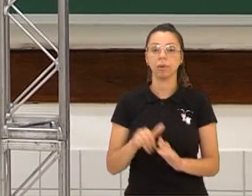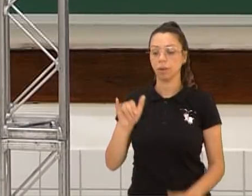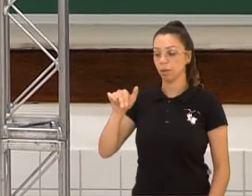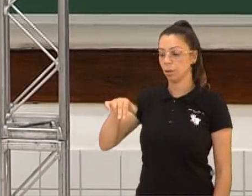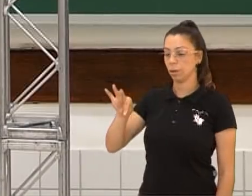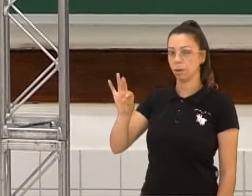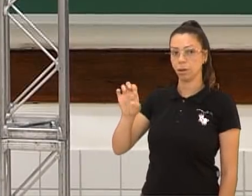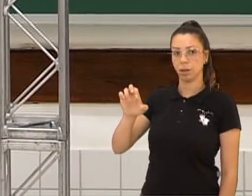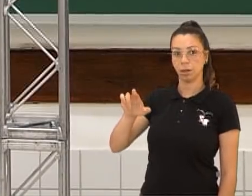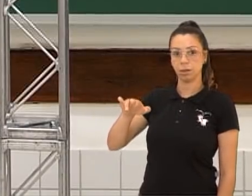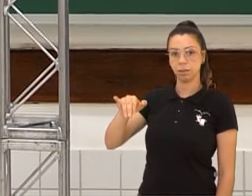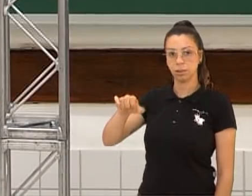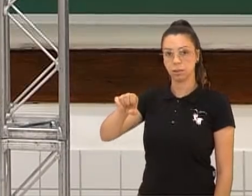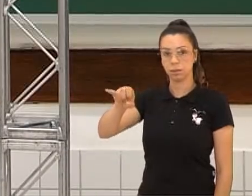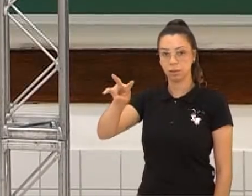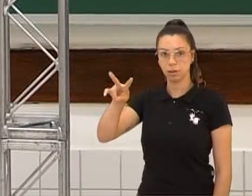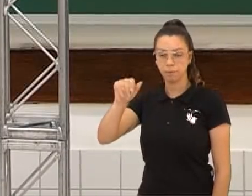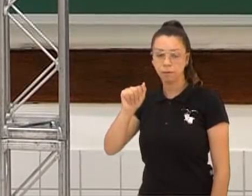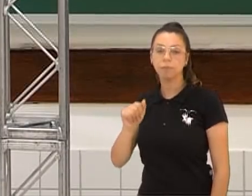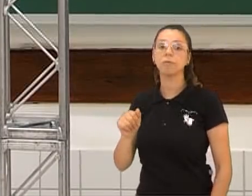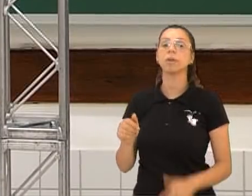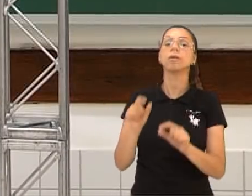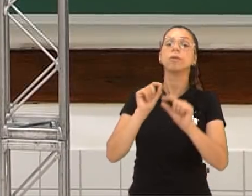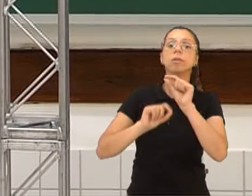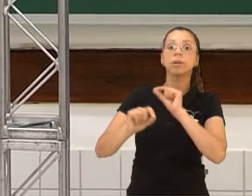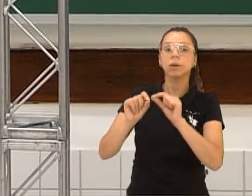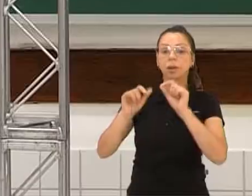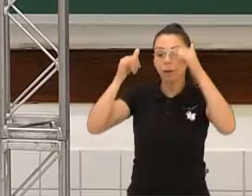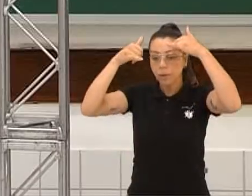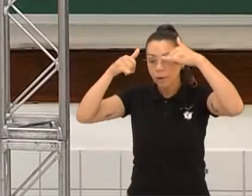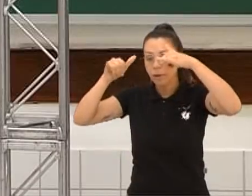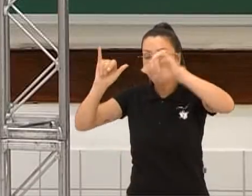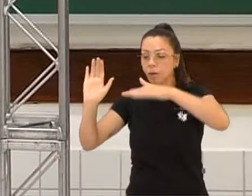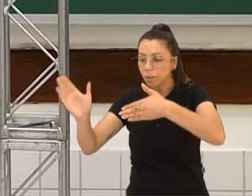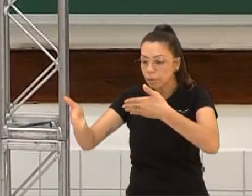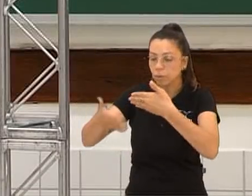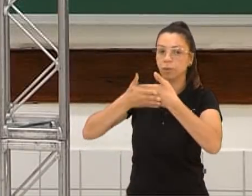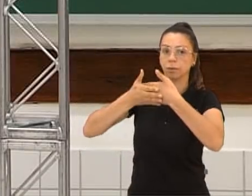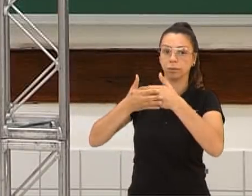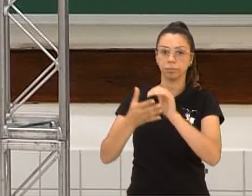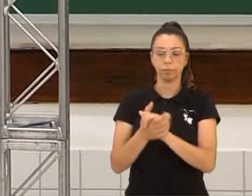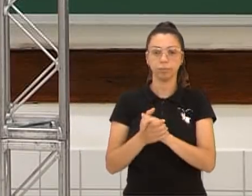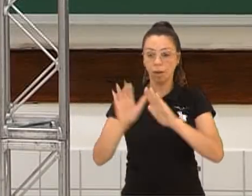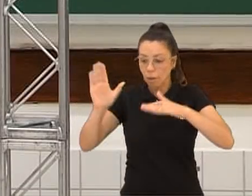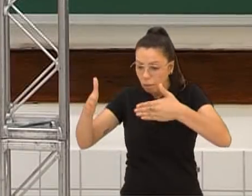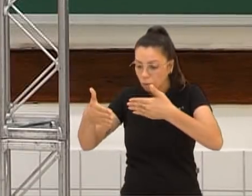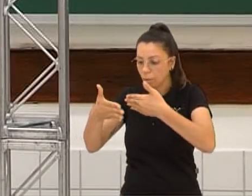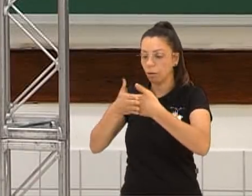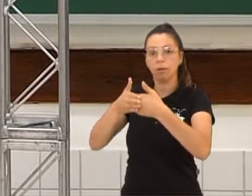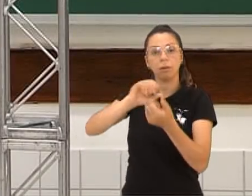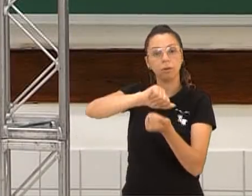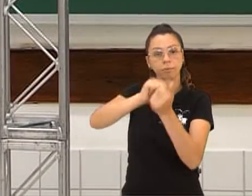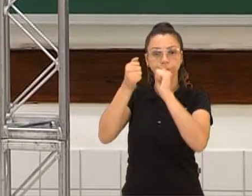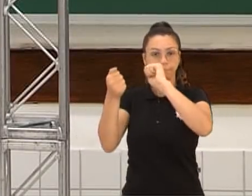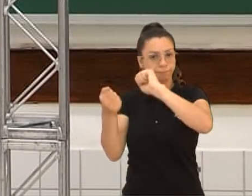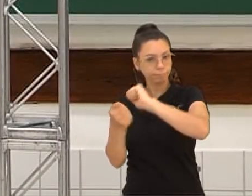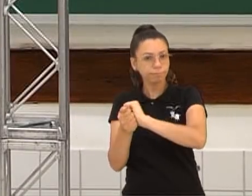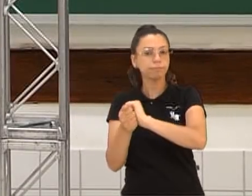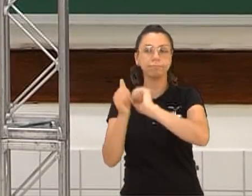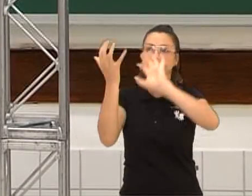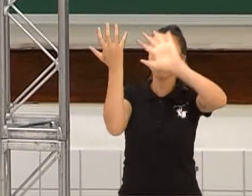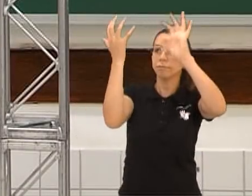é criado confinado. A diferença: o gado confinado tem toda uma adaptação de clima, é criado um microambiente ali,